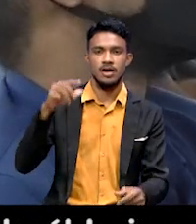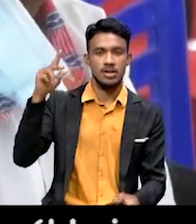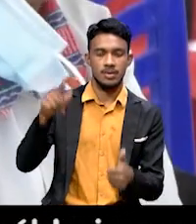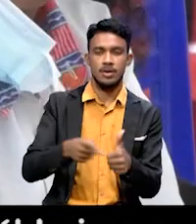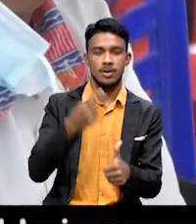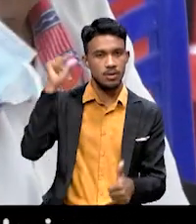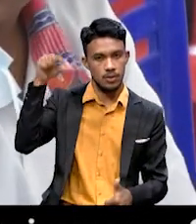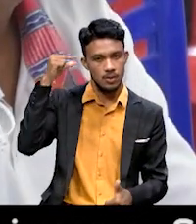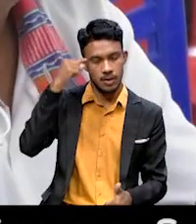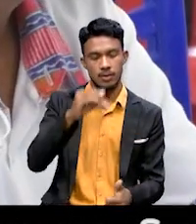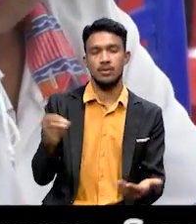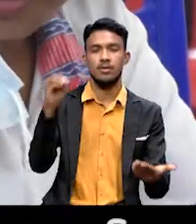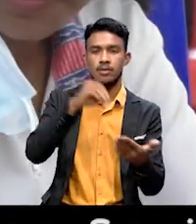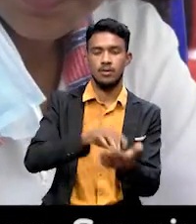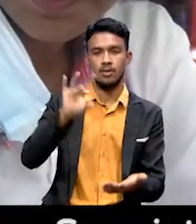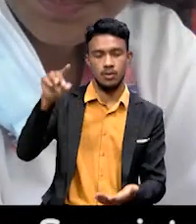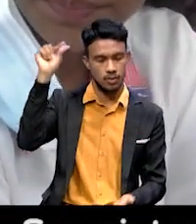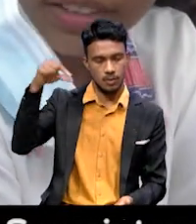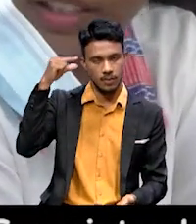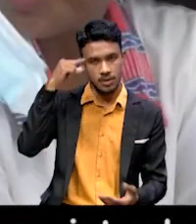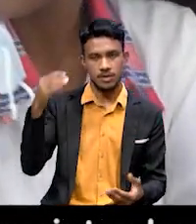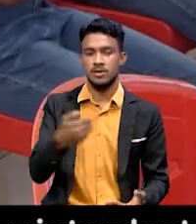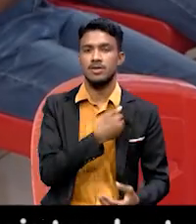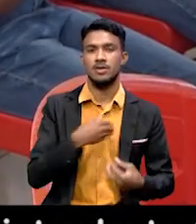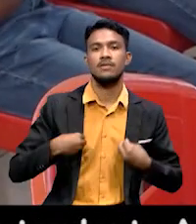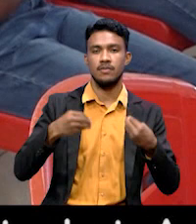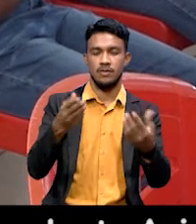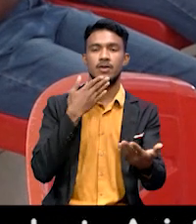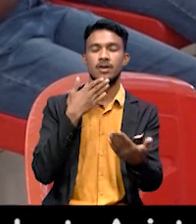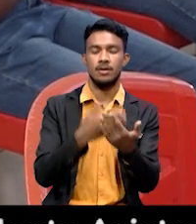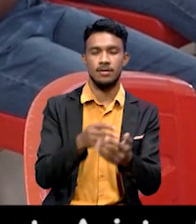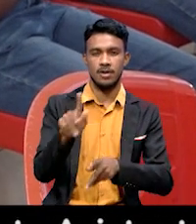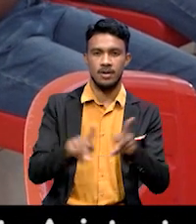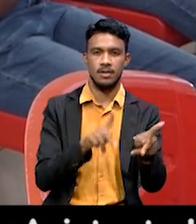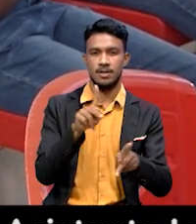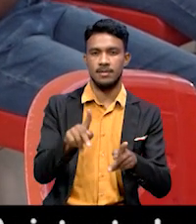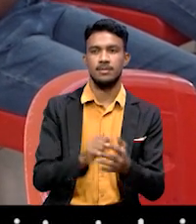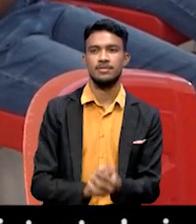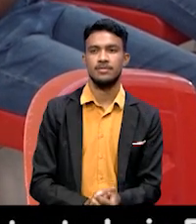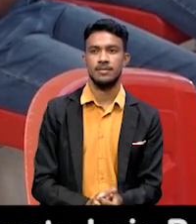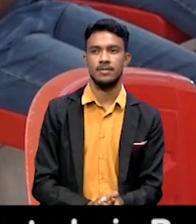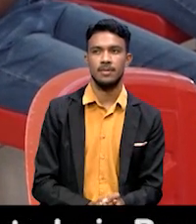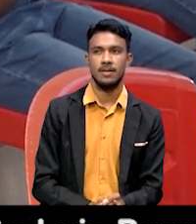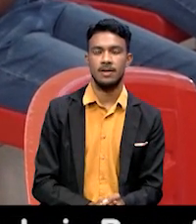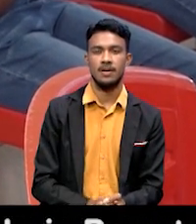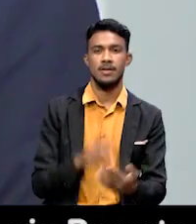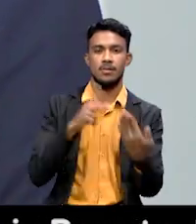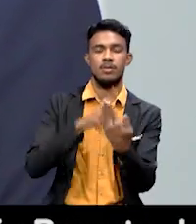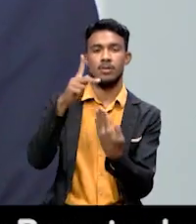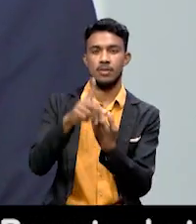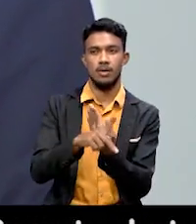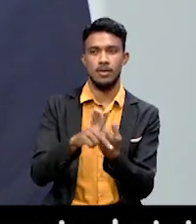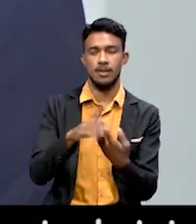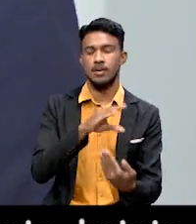governo constitucional se da for benefício dia ba comunidade. E aí, o problema? O processo de